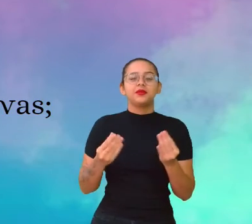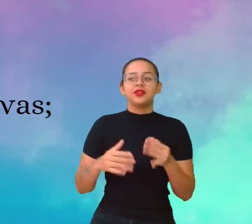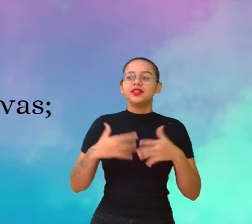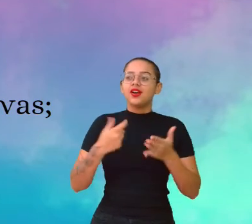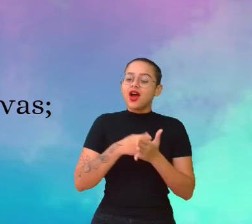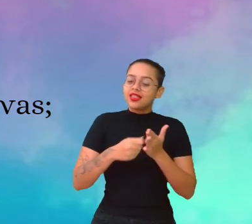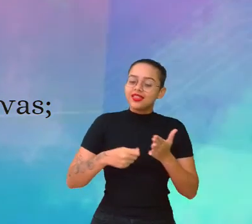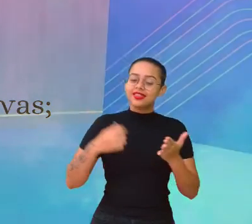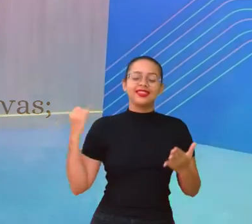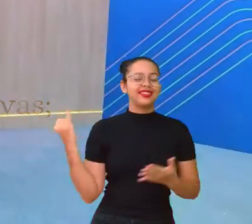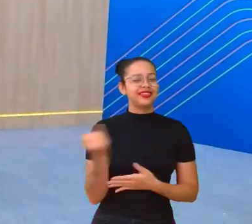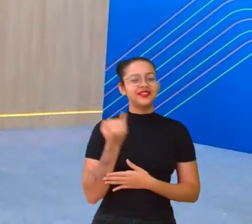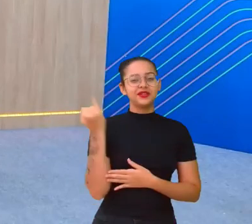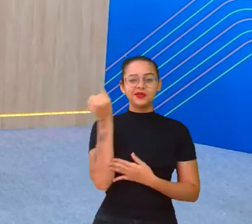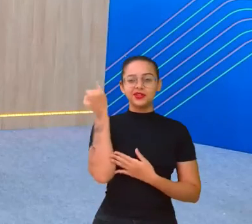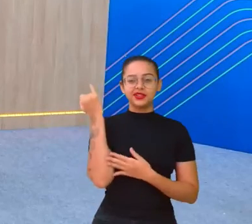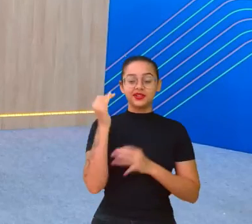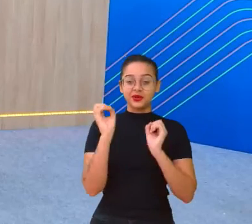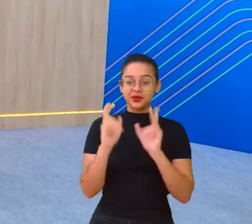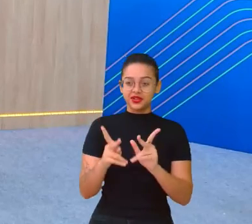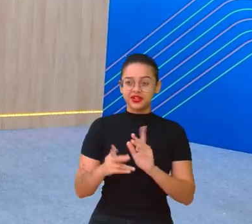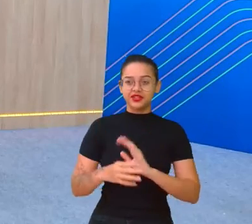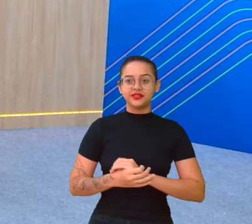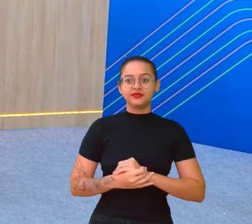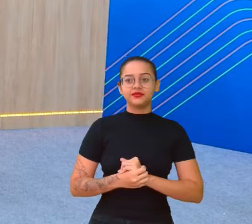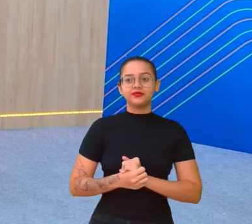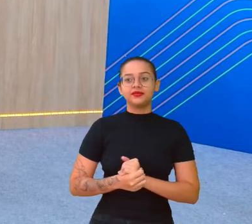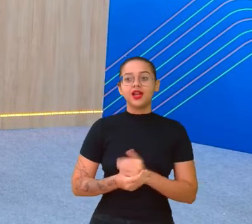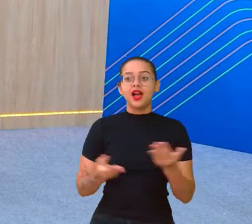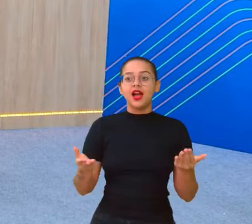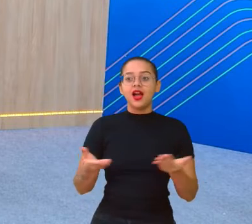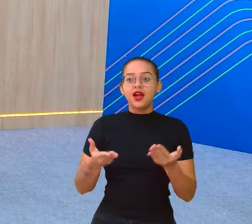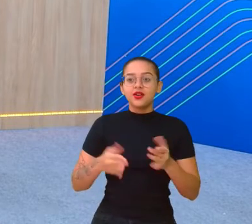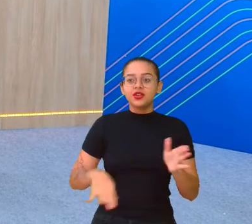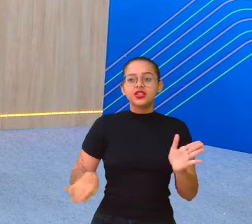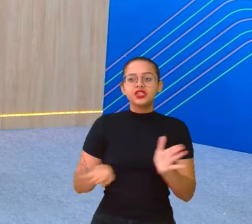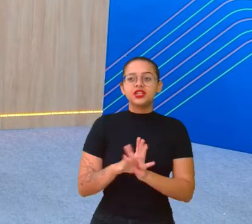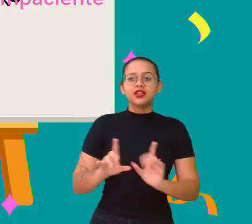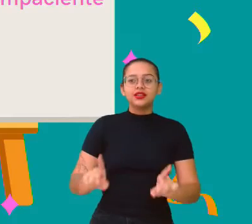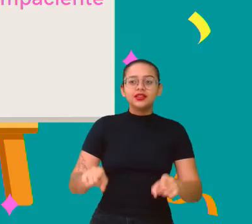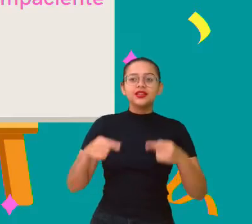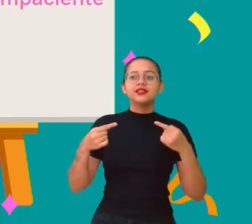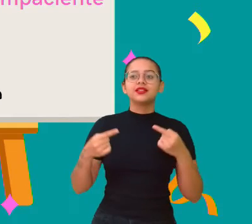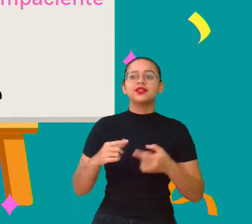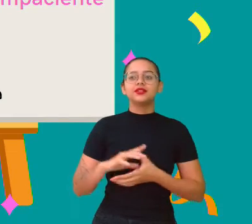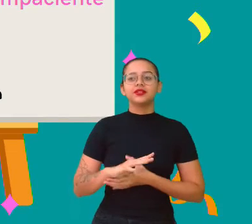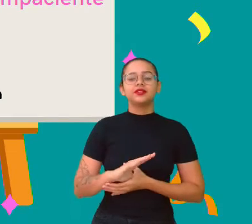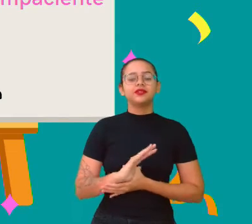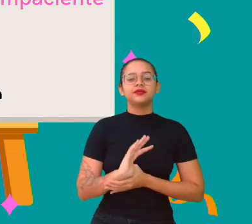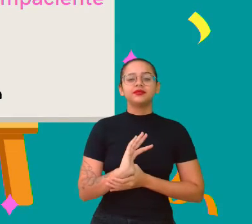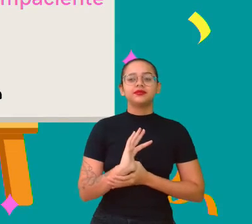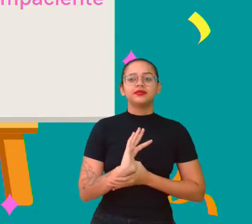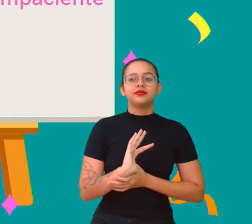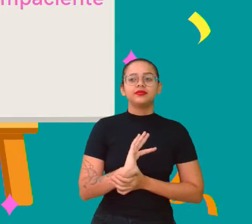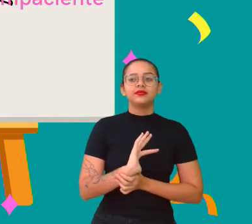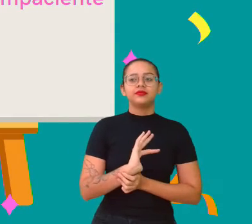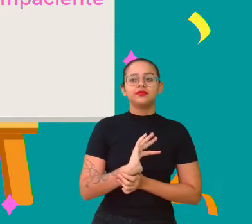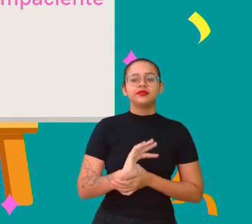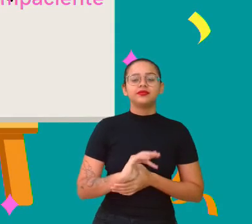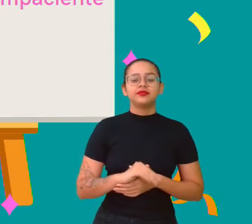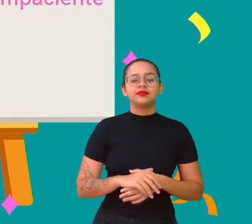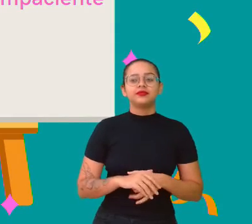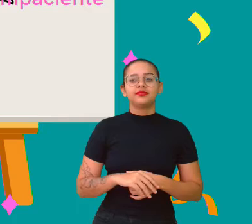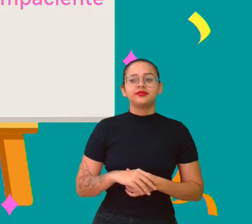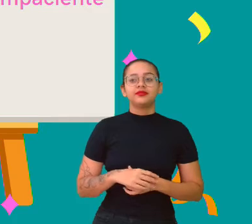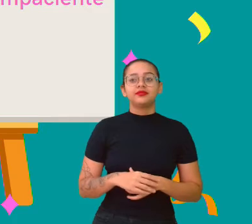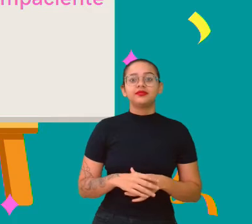as ideias é fundamental, beleza? E aqui, ó, chegando o desafio, fala para eles aí qual é o desafio, Yolanda. Então o desafio é justamente